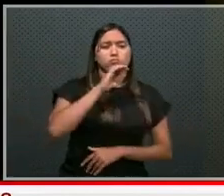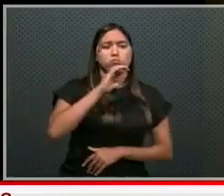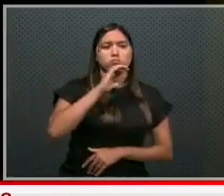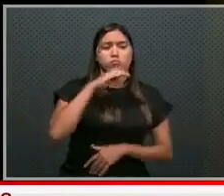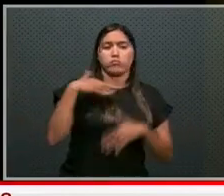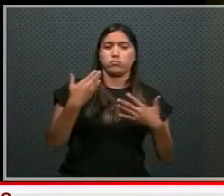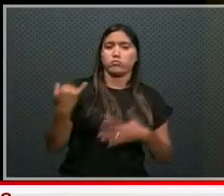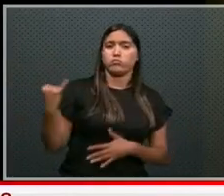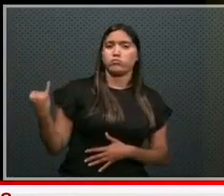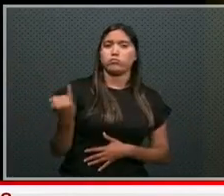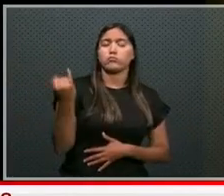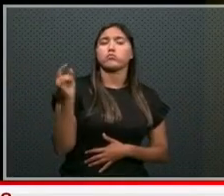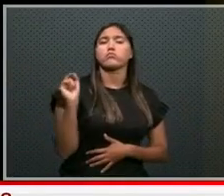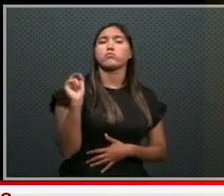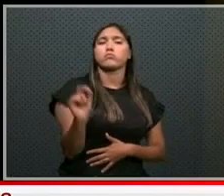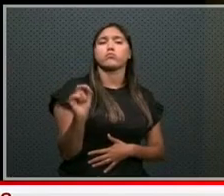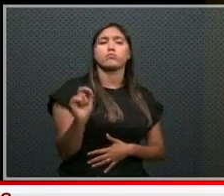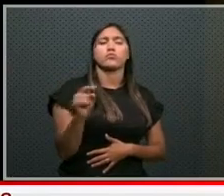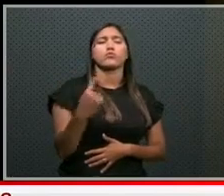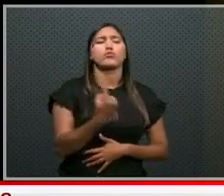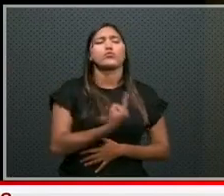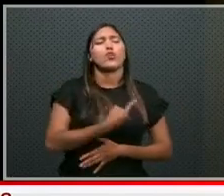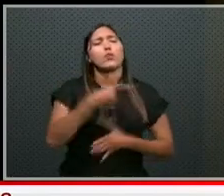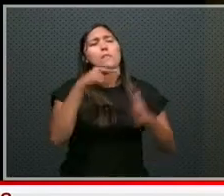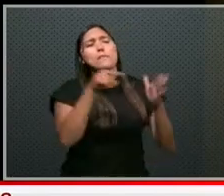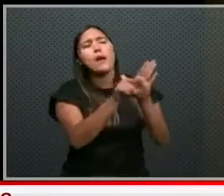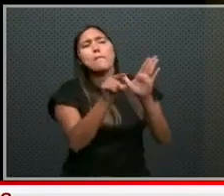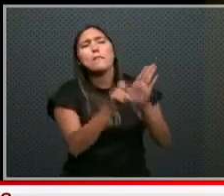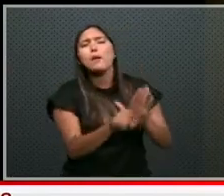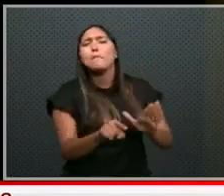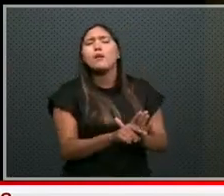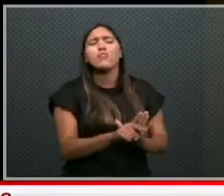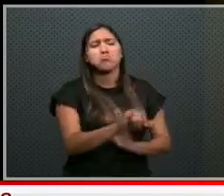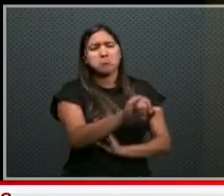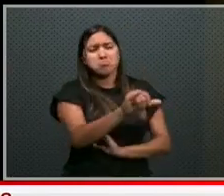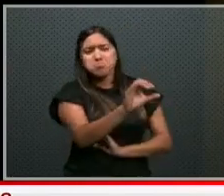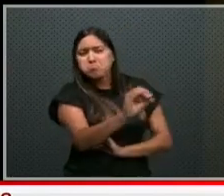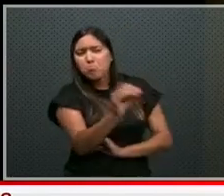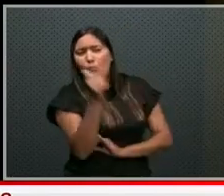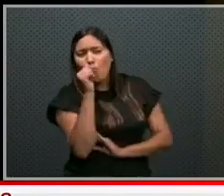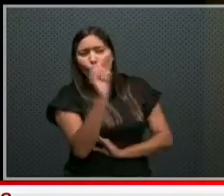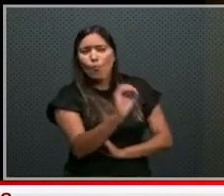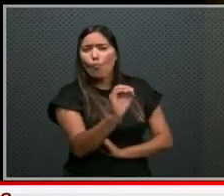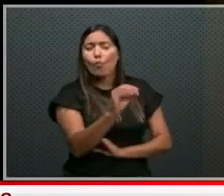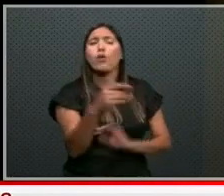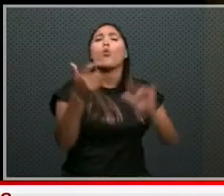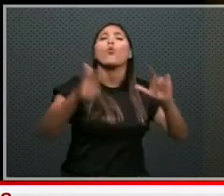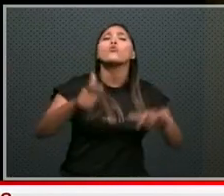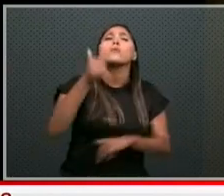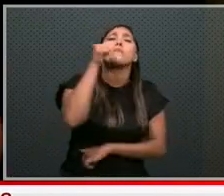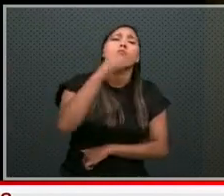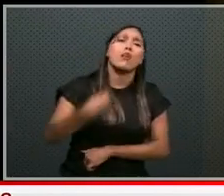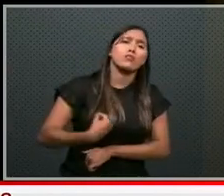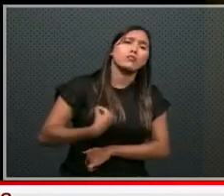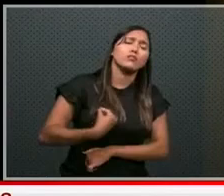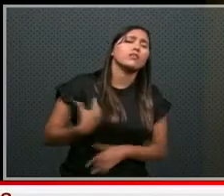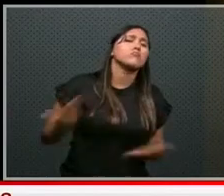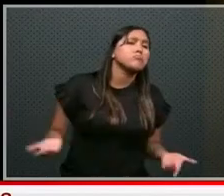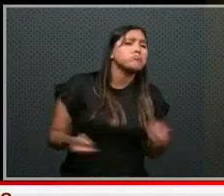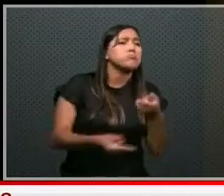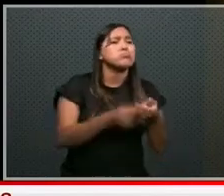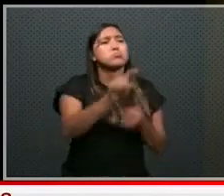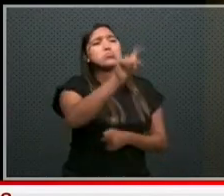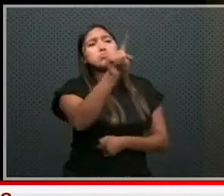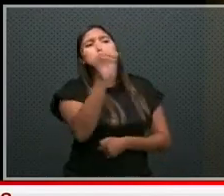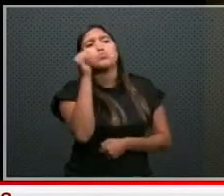é muito importante que a gente sempre questione onde não tem mulher porque onde estão essas mulheres por quem não se tem mulher